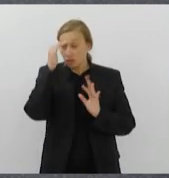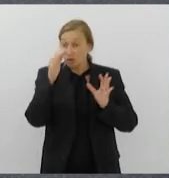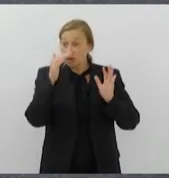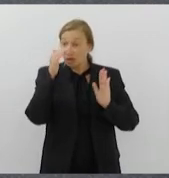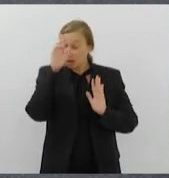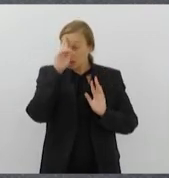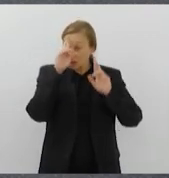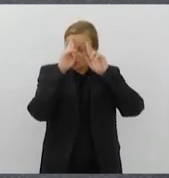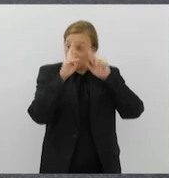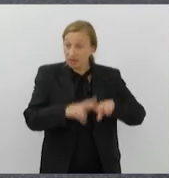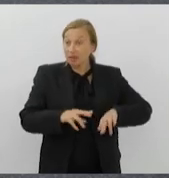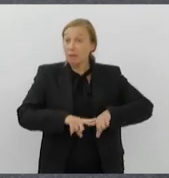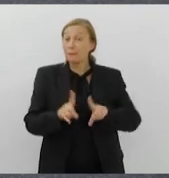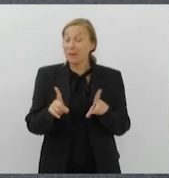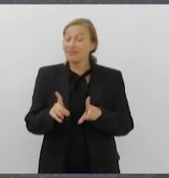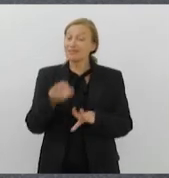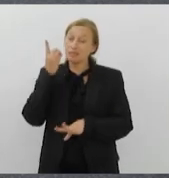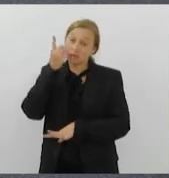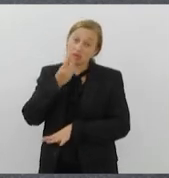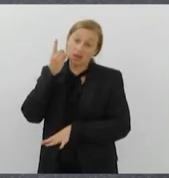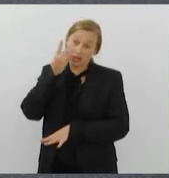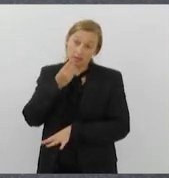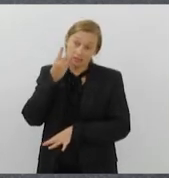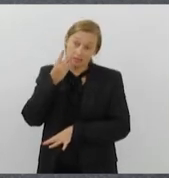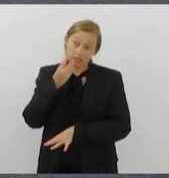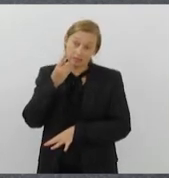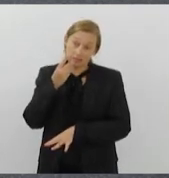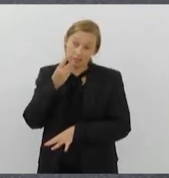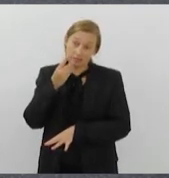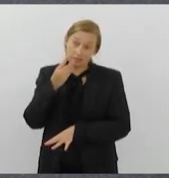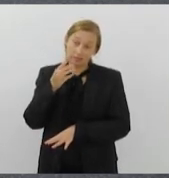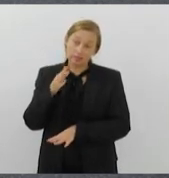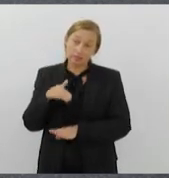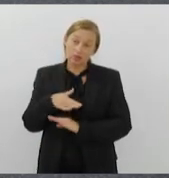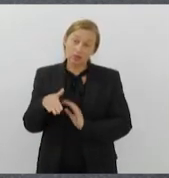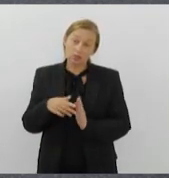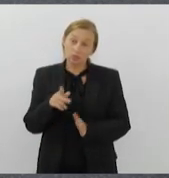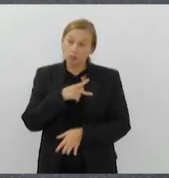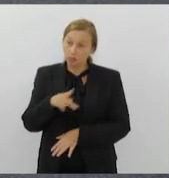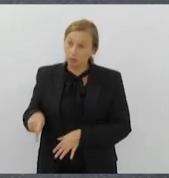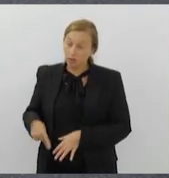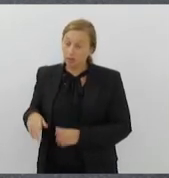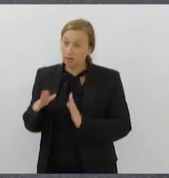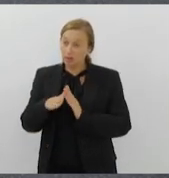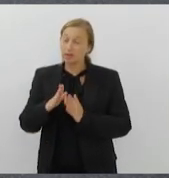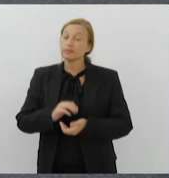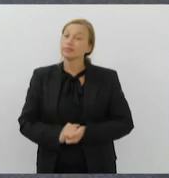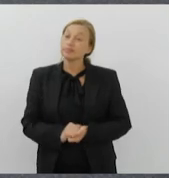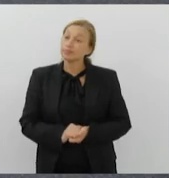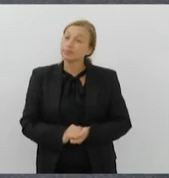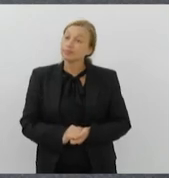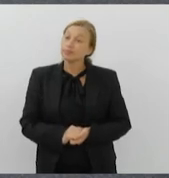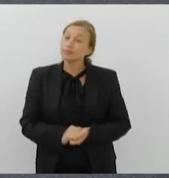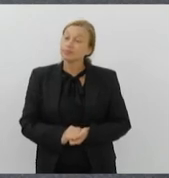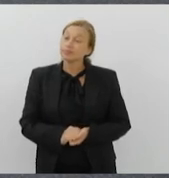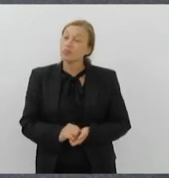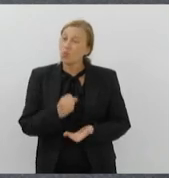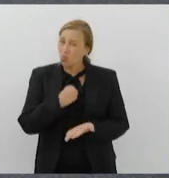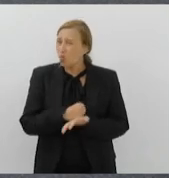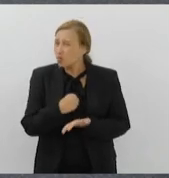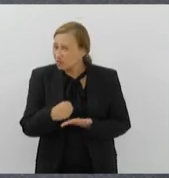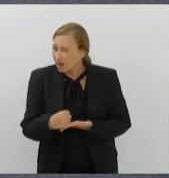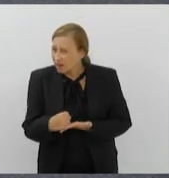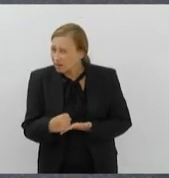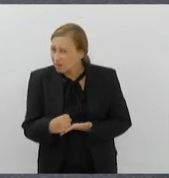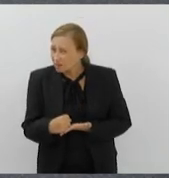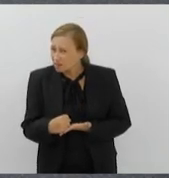que, inclusive, deputado e novo presidente dessa casa, o contrato,